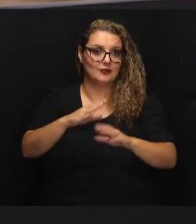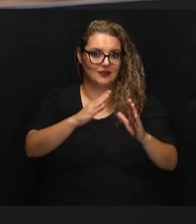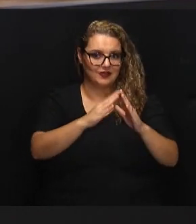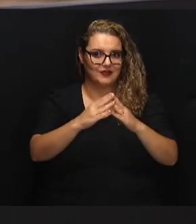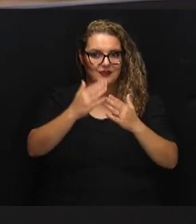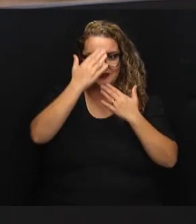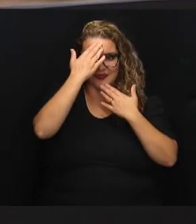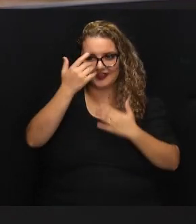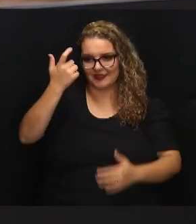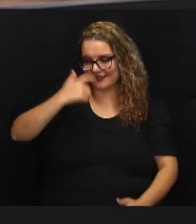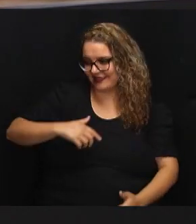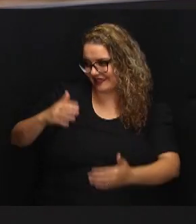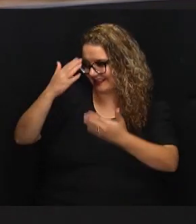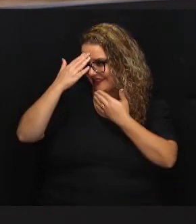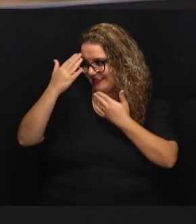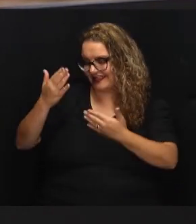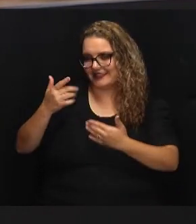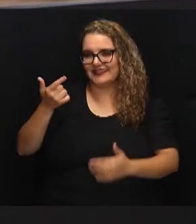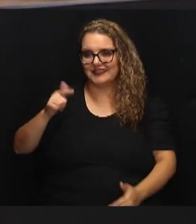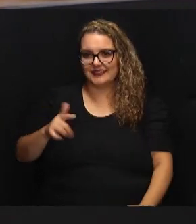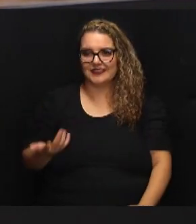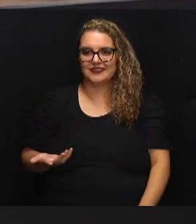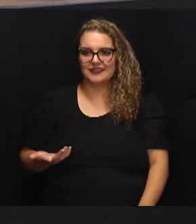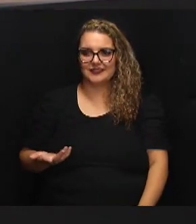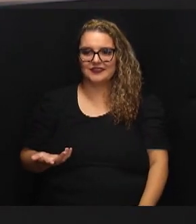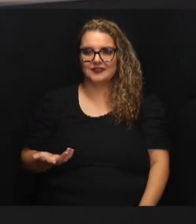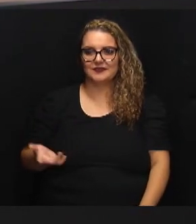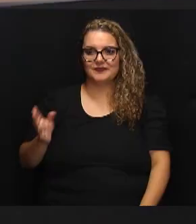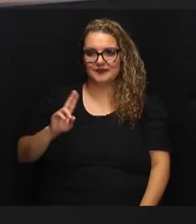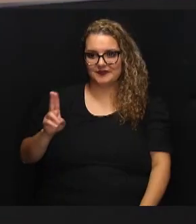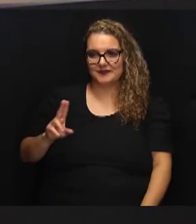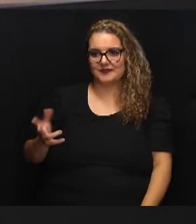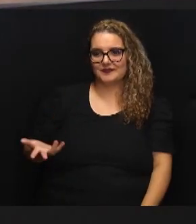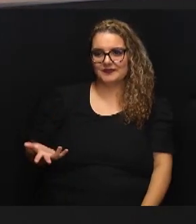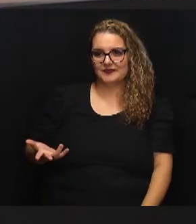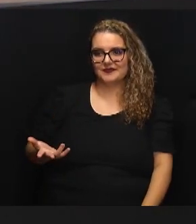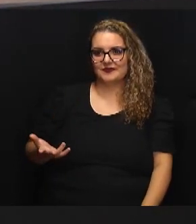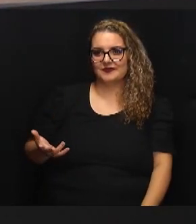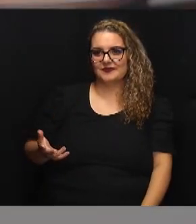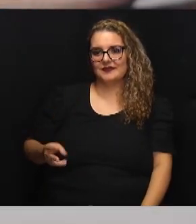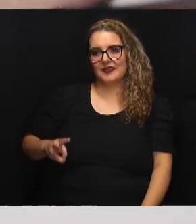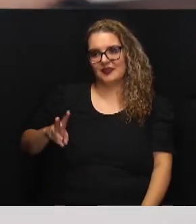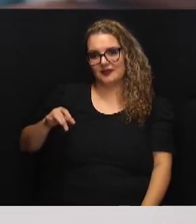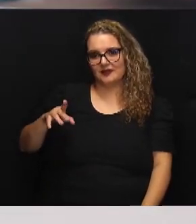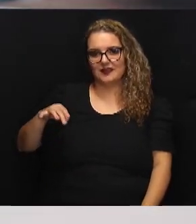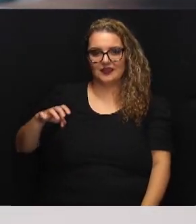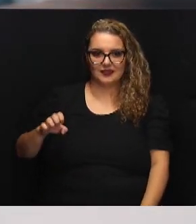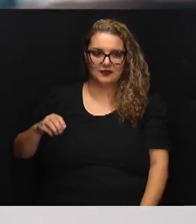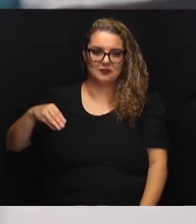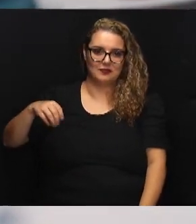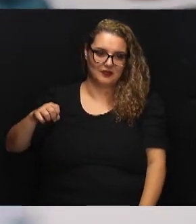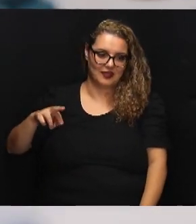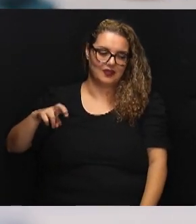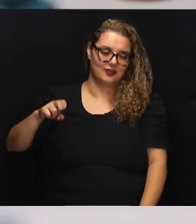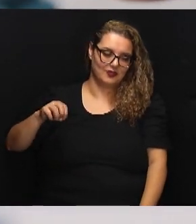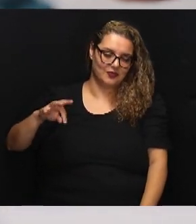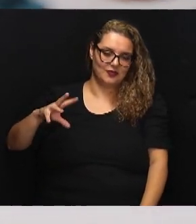obrigado. Imagina, eu que agradeço novamente, né, em nome da Wine Unimetrocamp, né, eu sou como professor